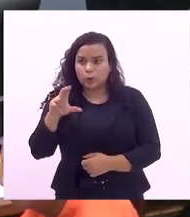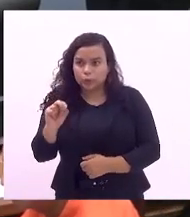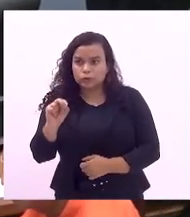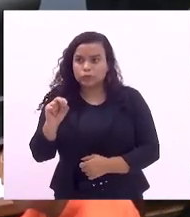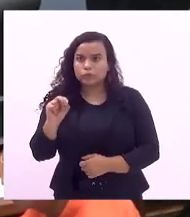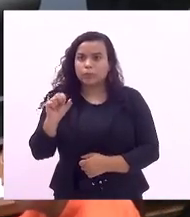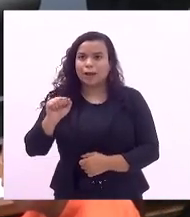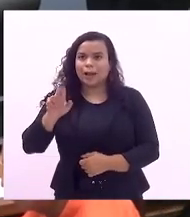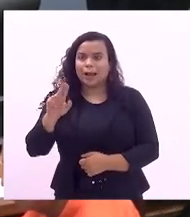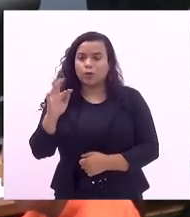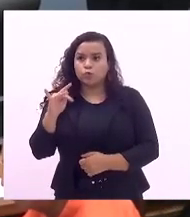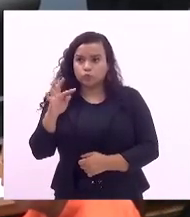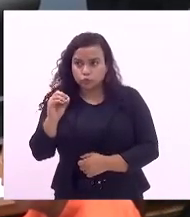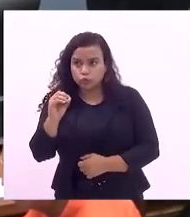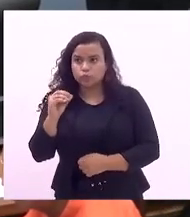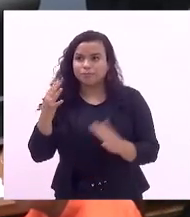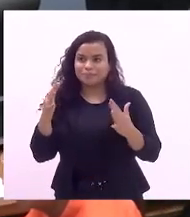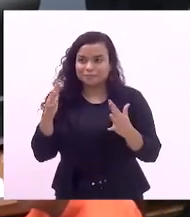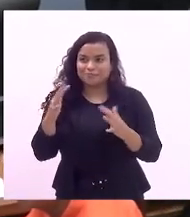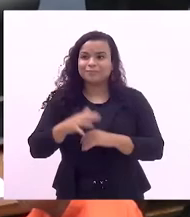Augusto Alves